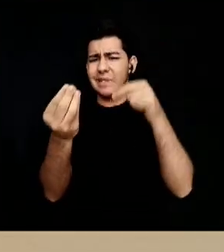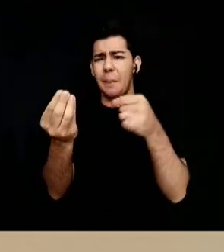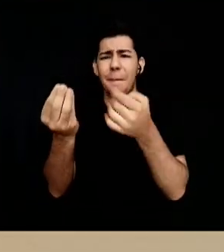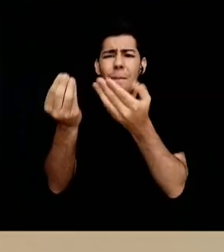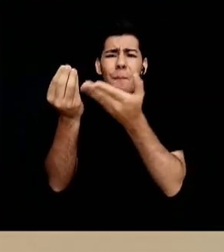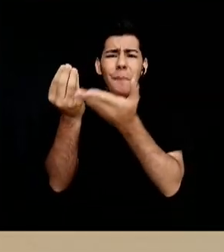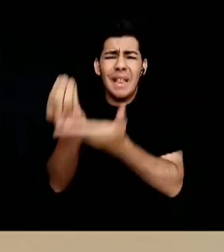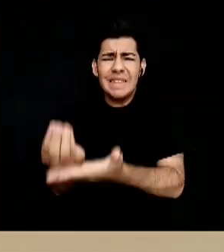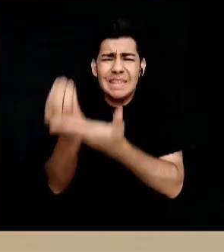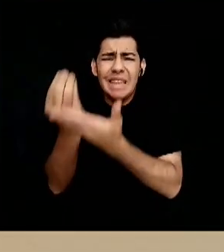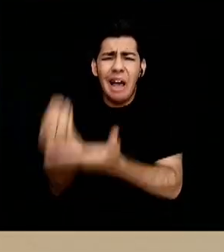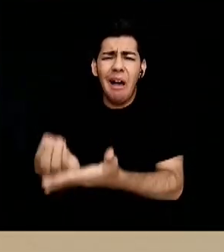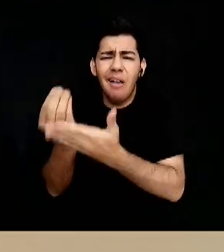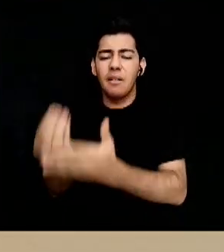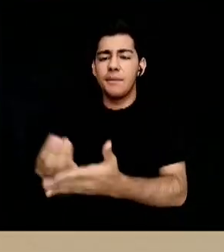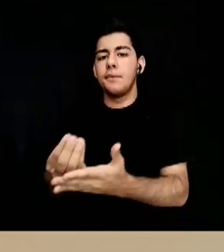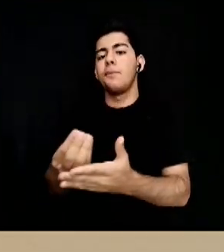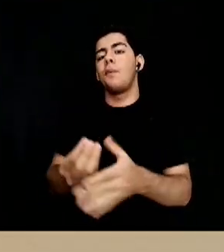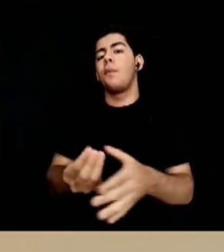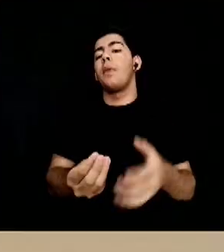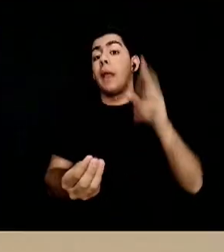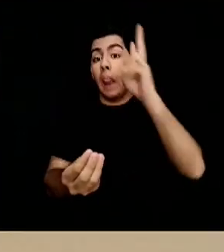né, carrega na tinta.